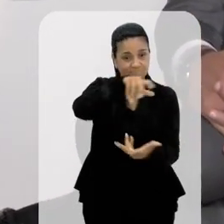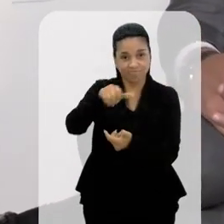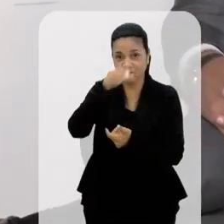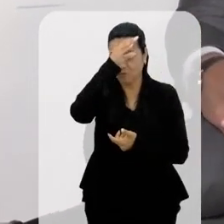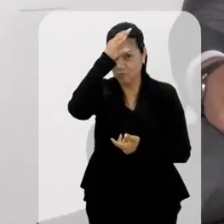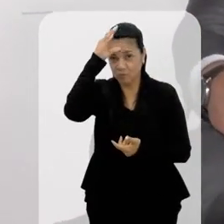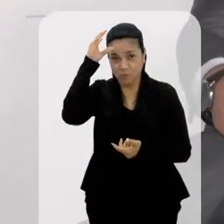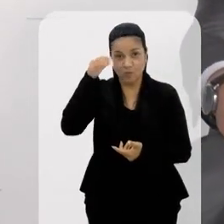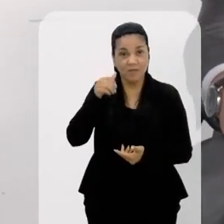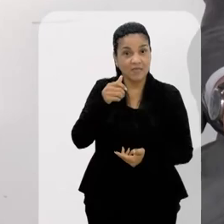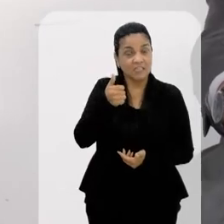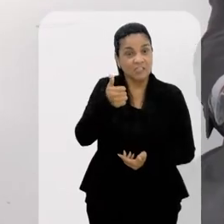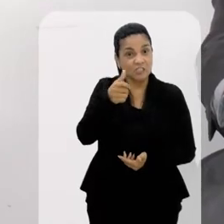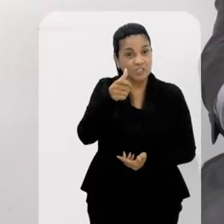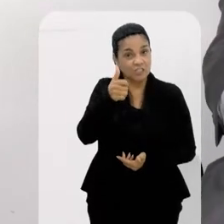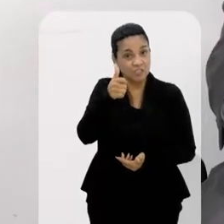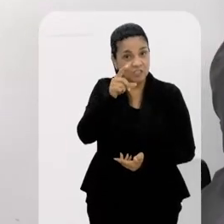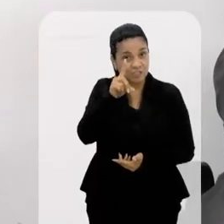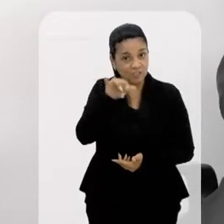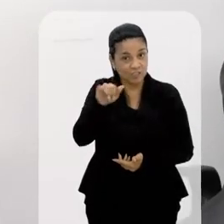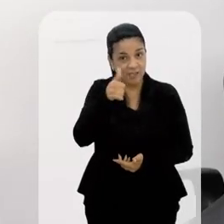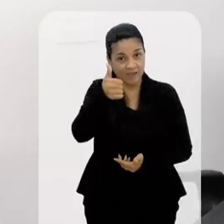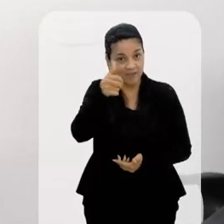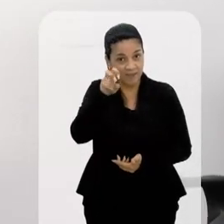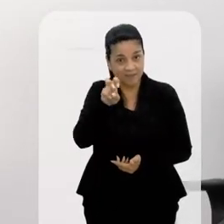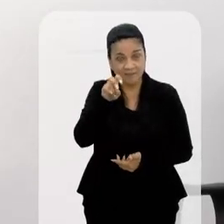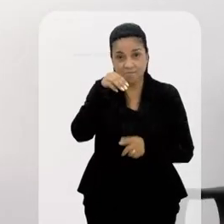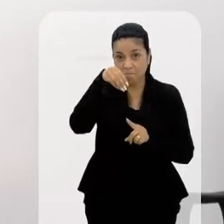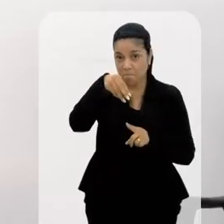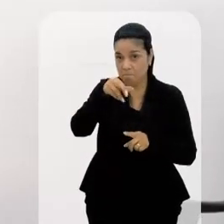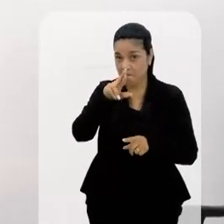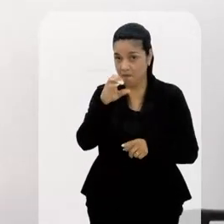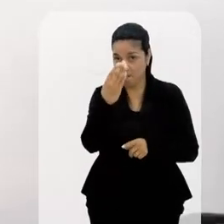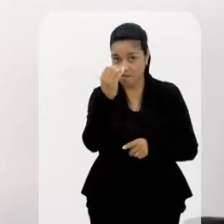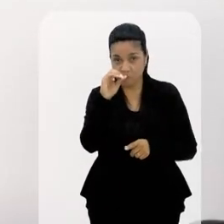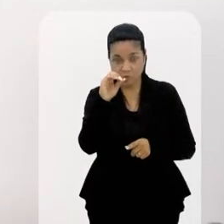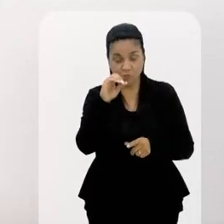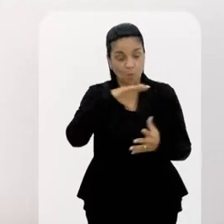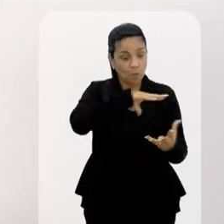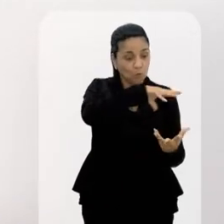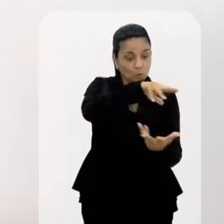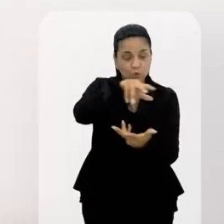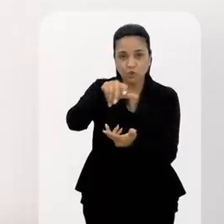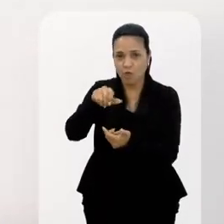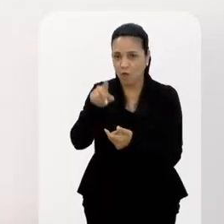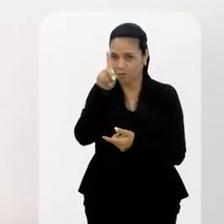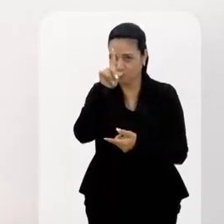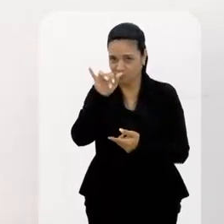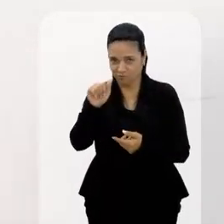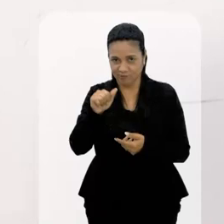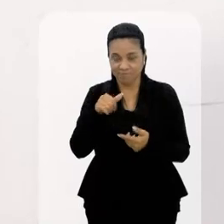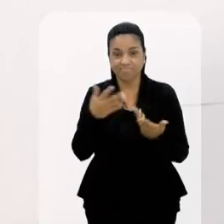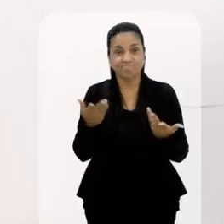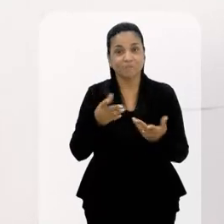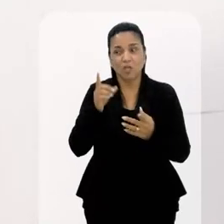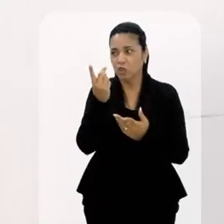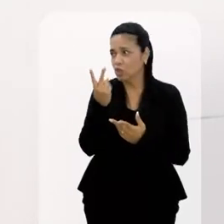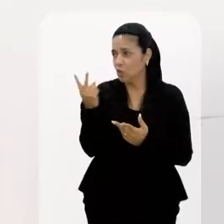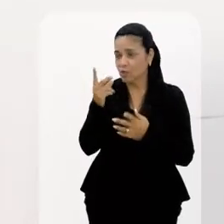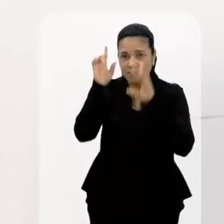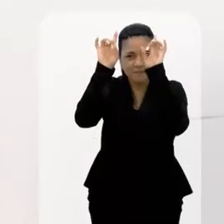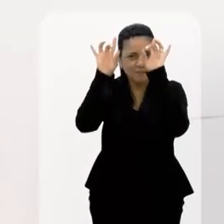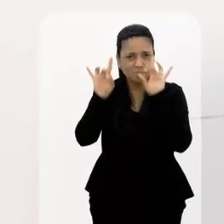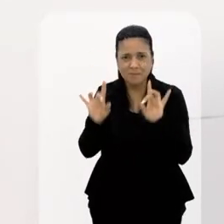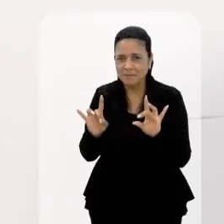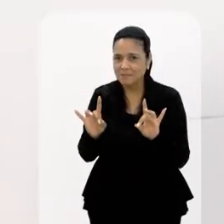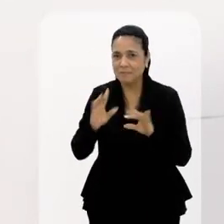do Consumidor, dia 15 de março, um dia mundial de grande mobilização. Para isso, nós trouxemos aqui dois